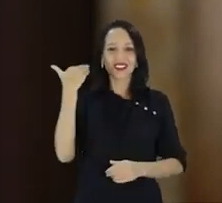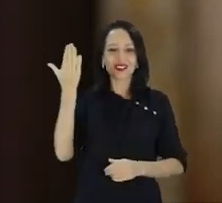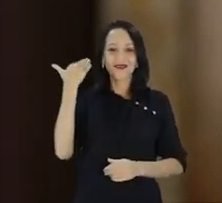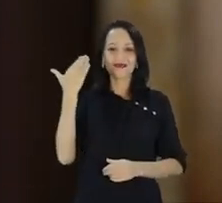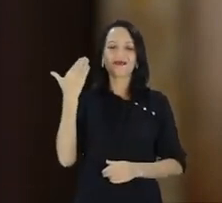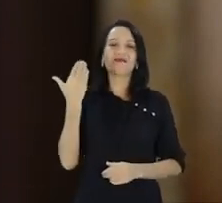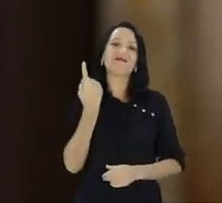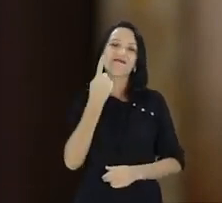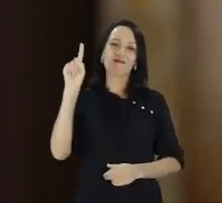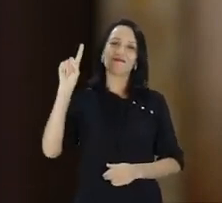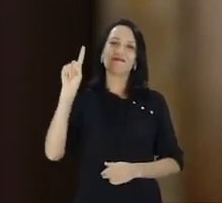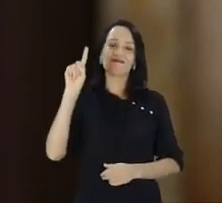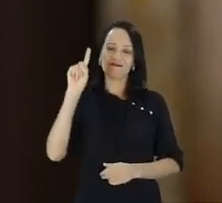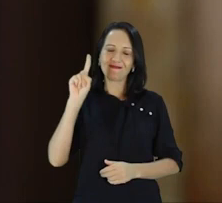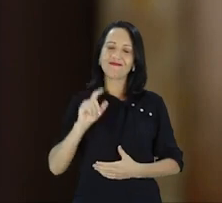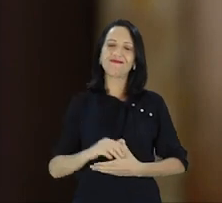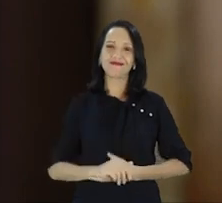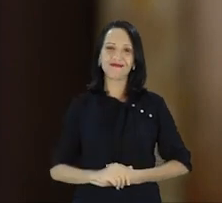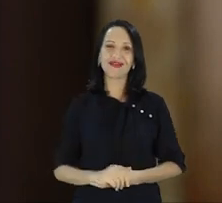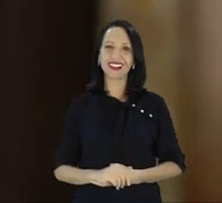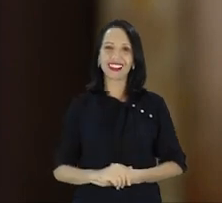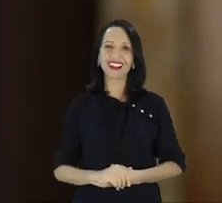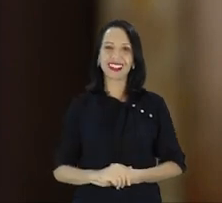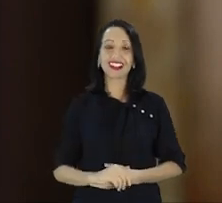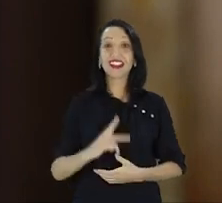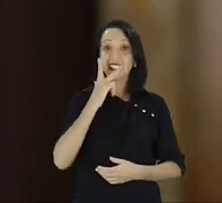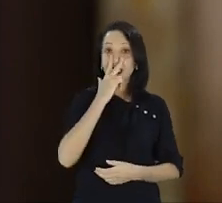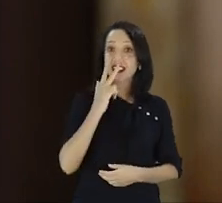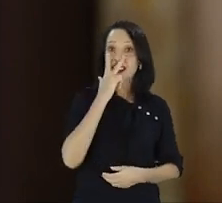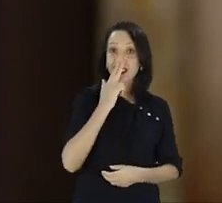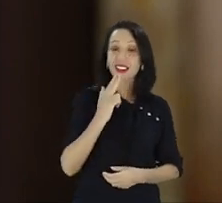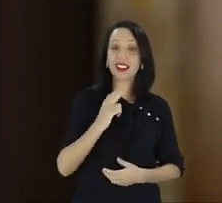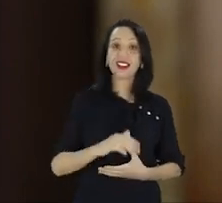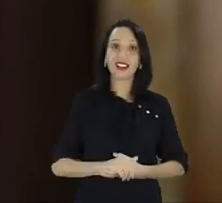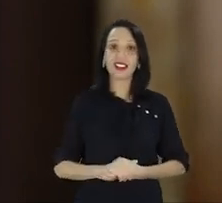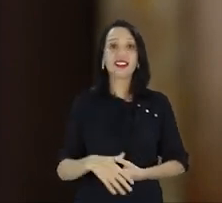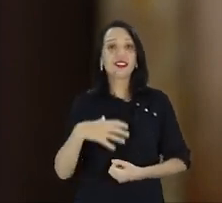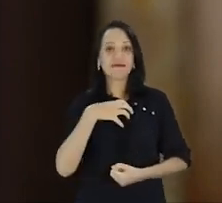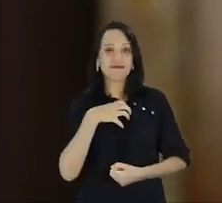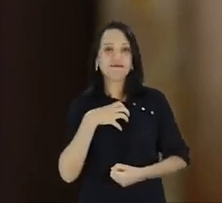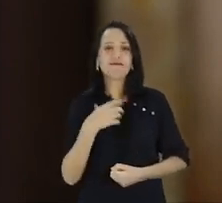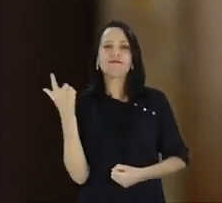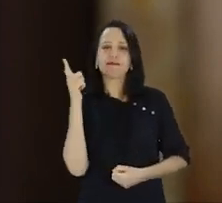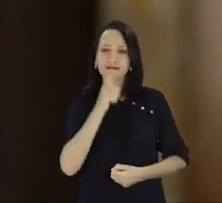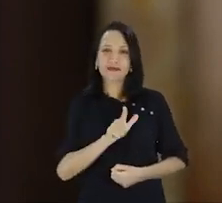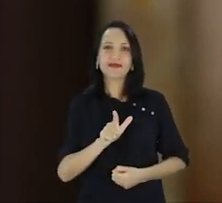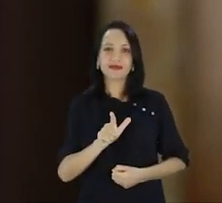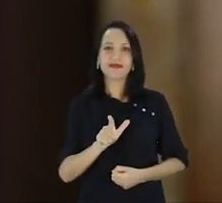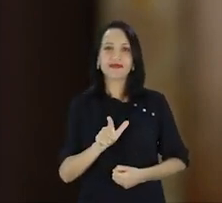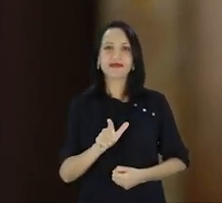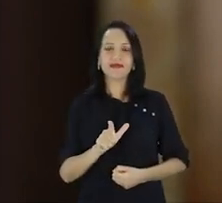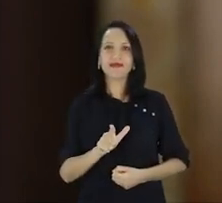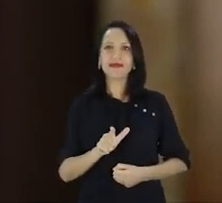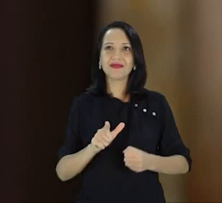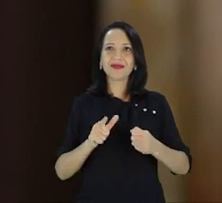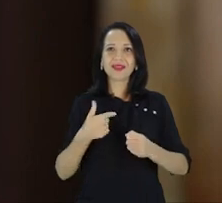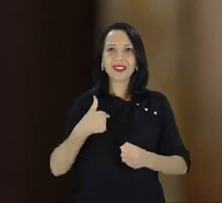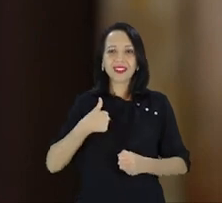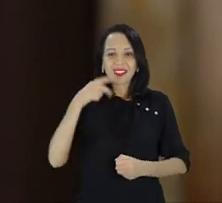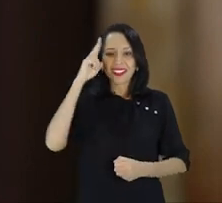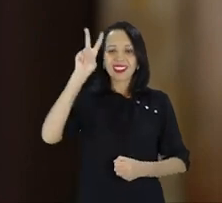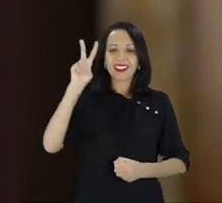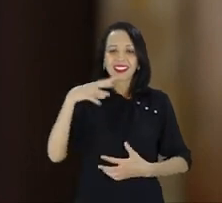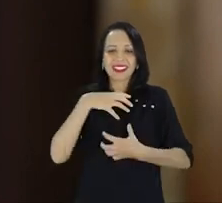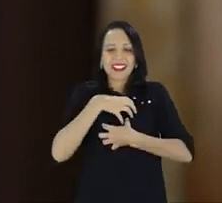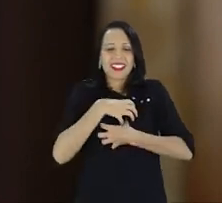visto eu acho que de alguma forma eu consegui recuperar minha memória dele